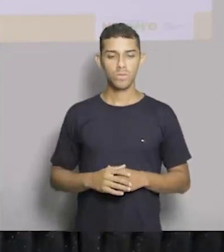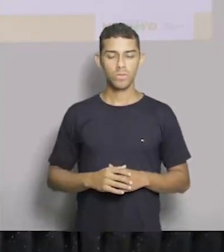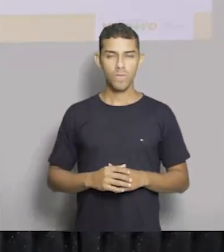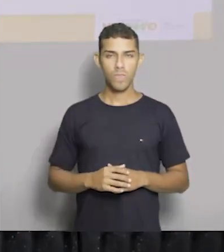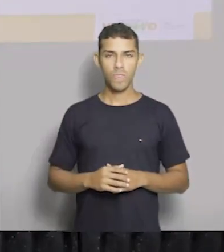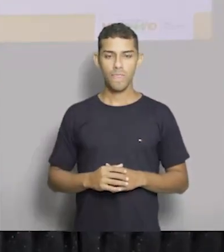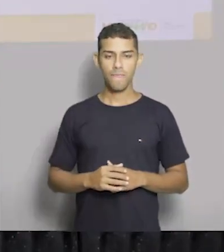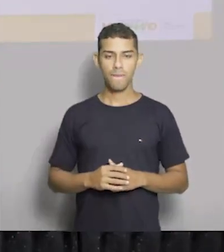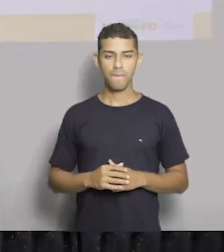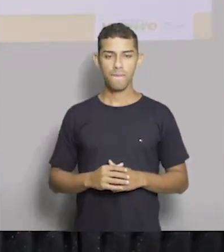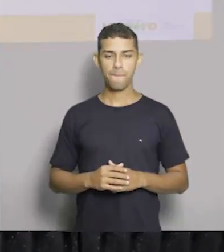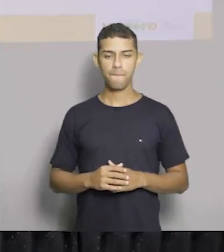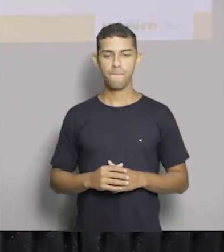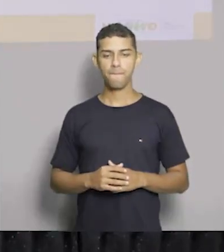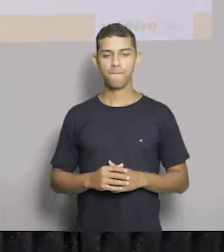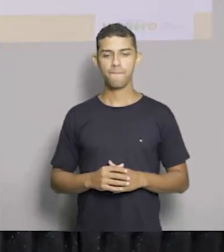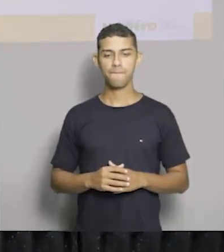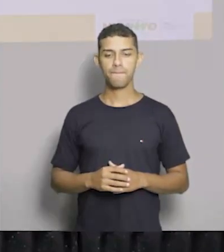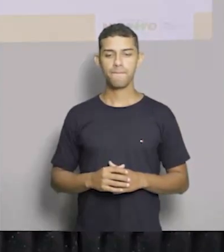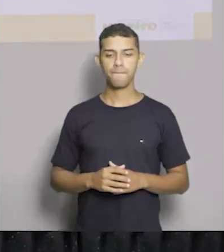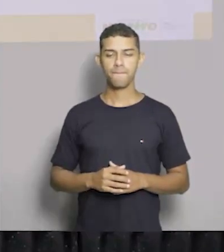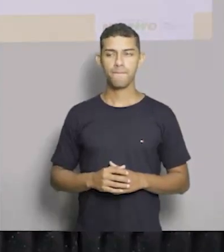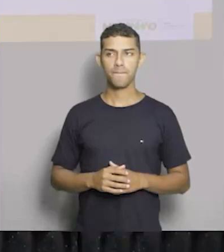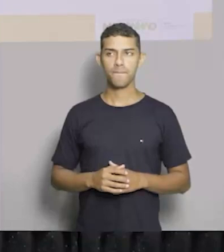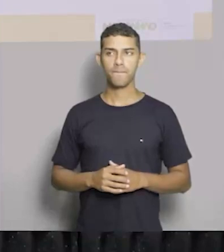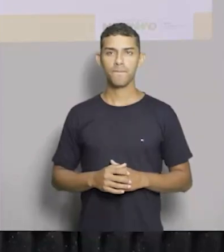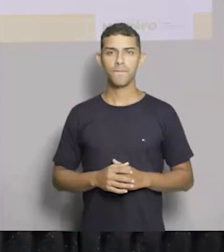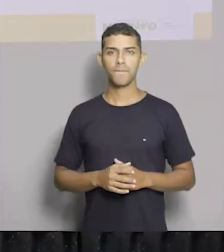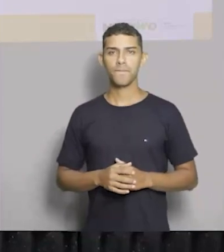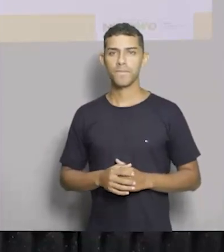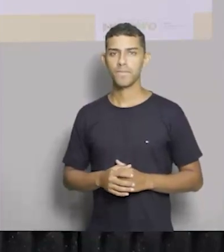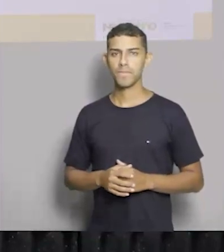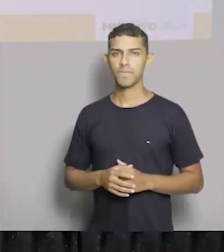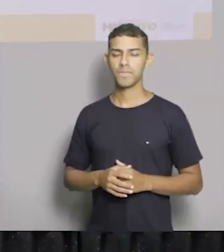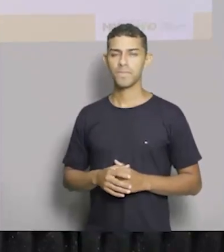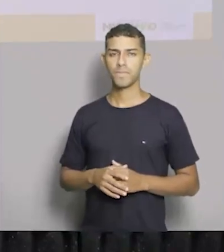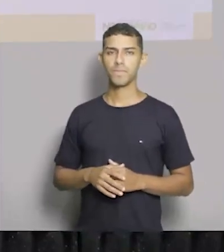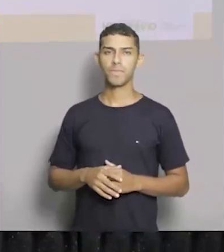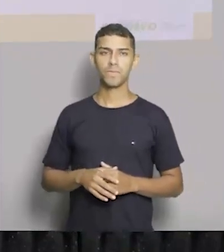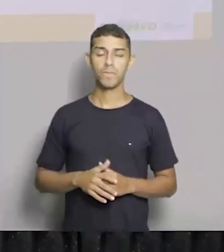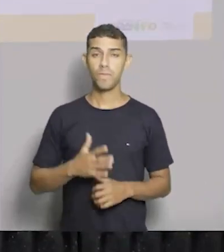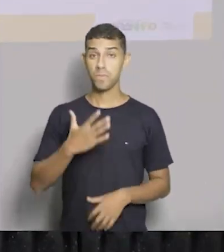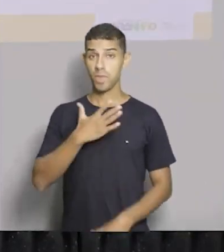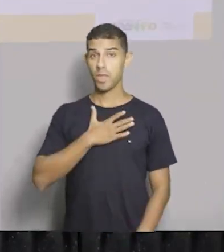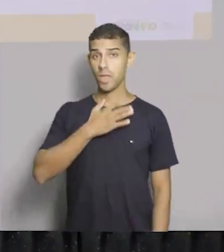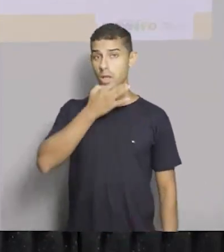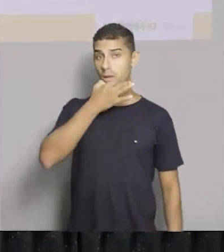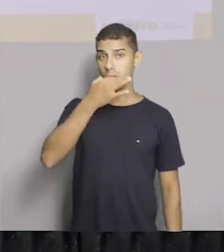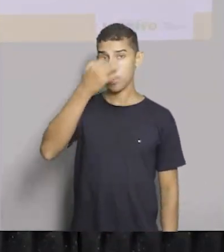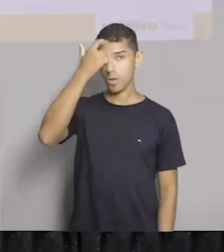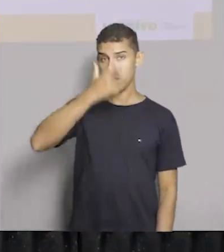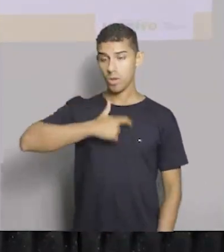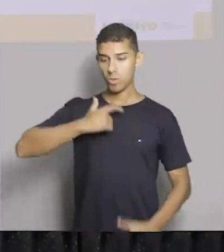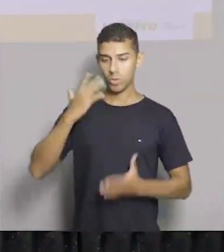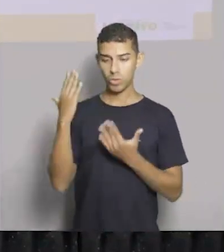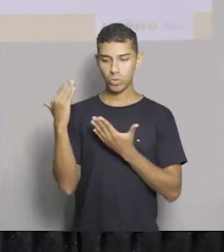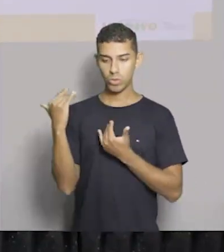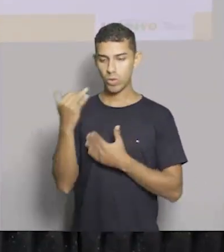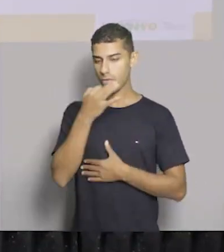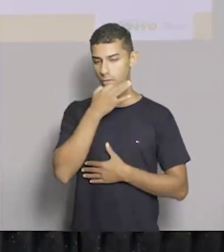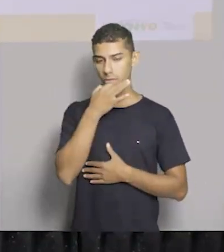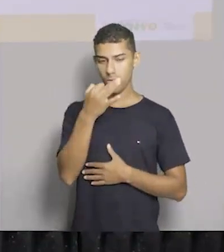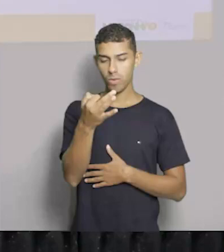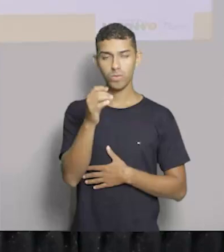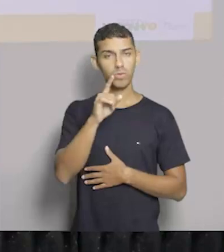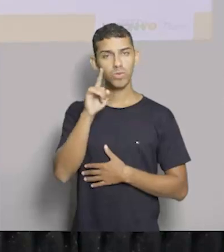Teen's View of Social Media. O ponto de vista de um jovem, teen é o jovem, sobre